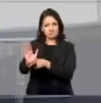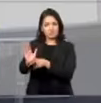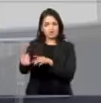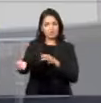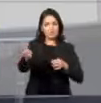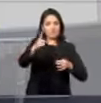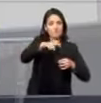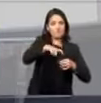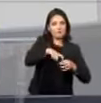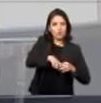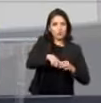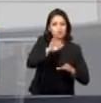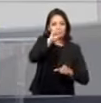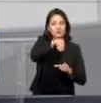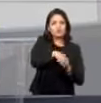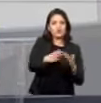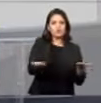para a Casa Civil.